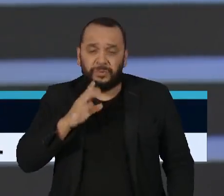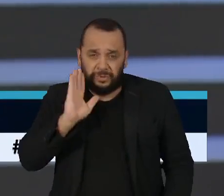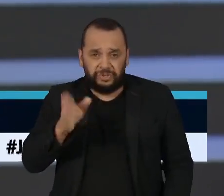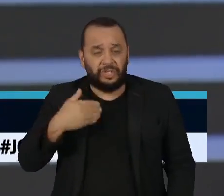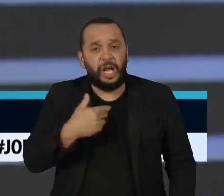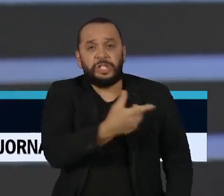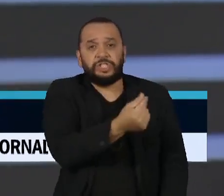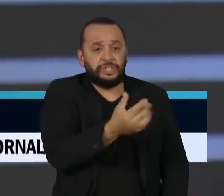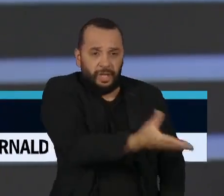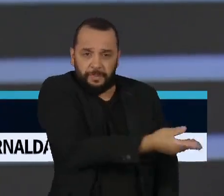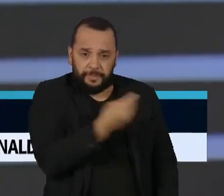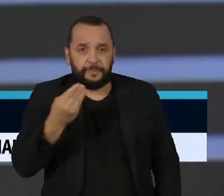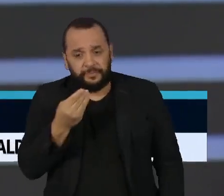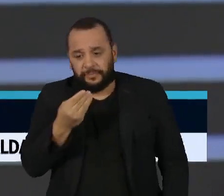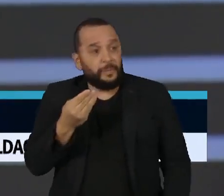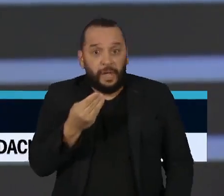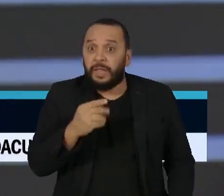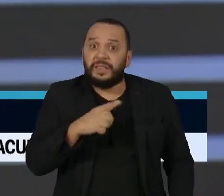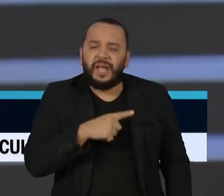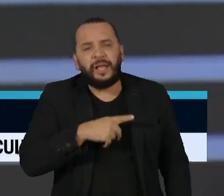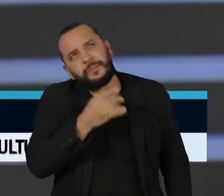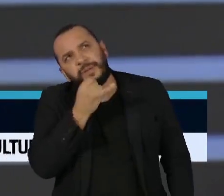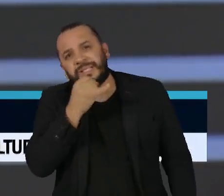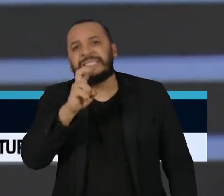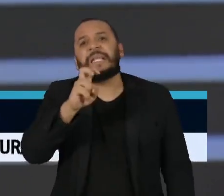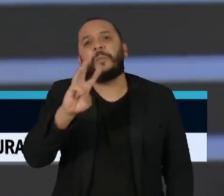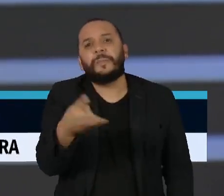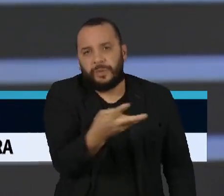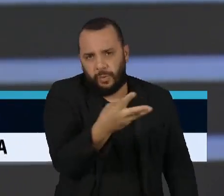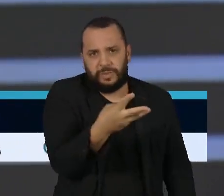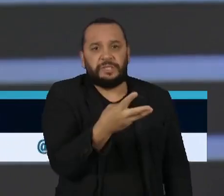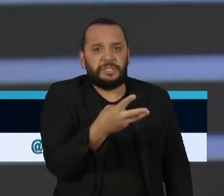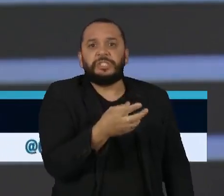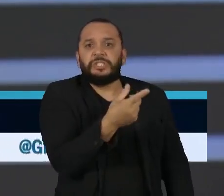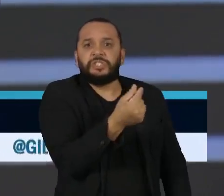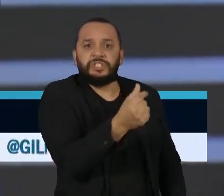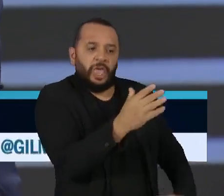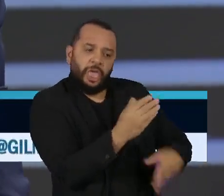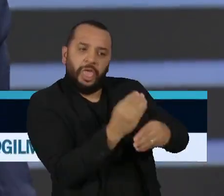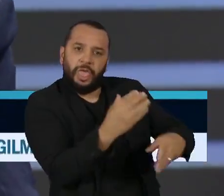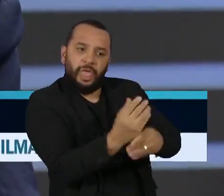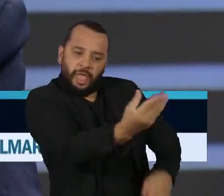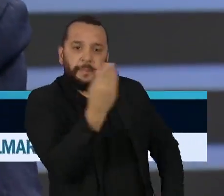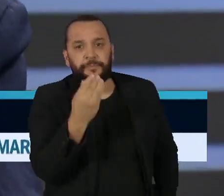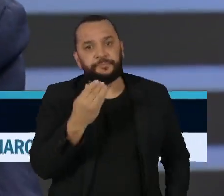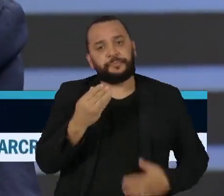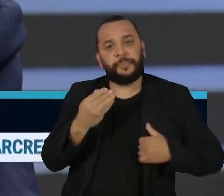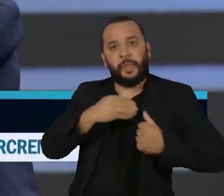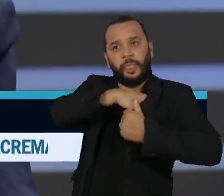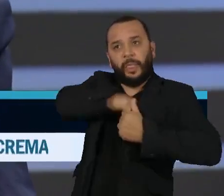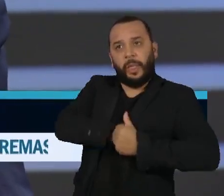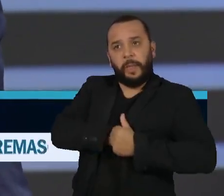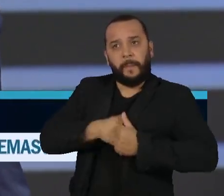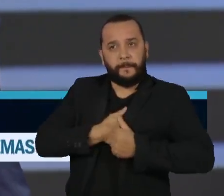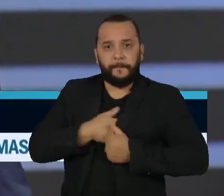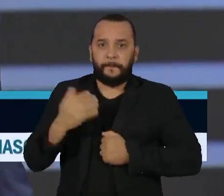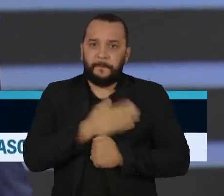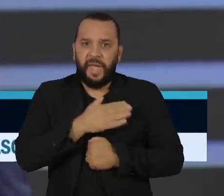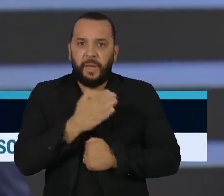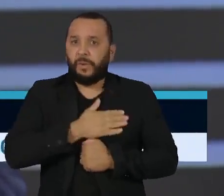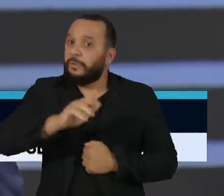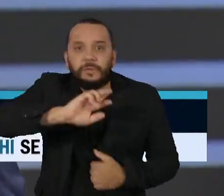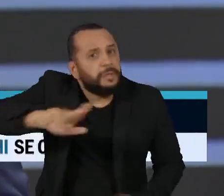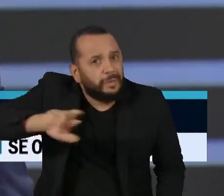Maria, tem lá a liberação de 5 milhões para uma emenda e que ele embolsa a emenda para ele. E não é